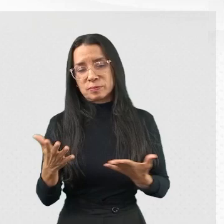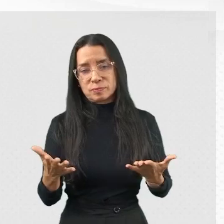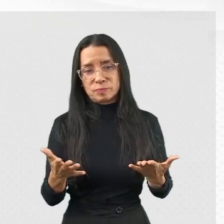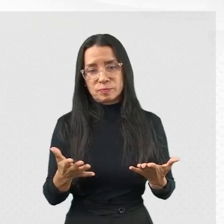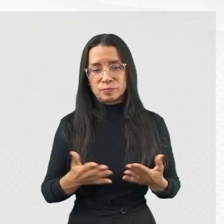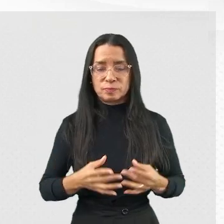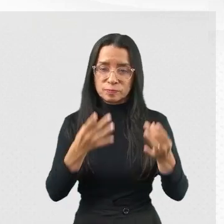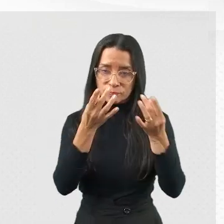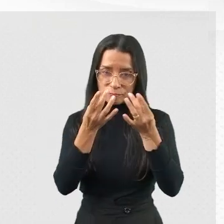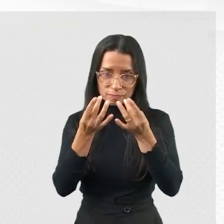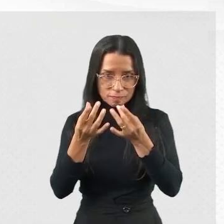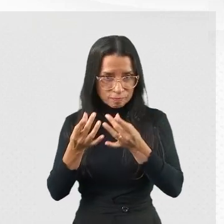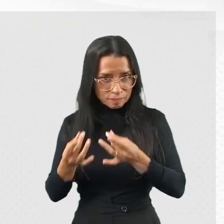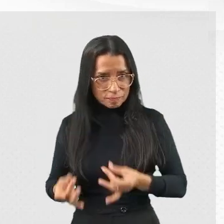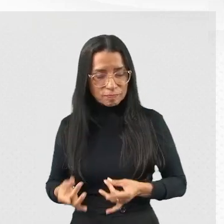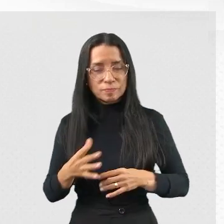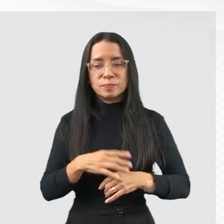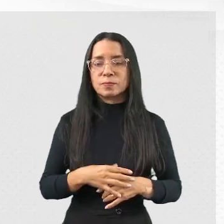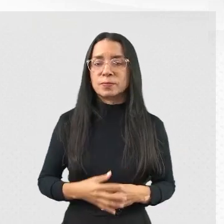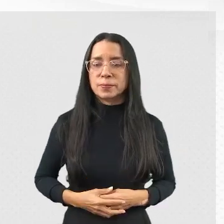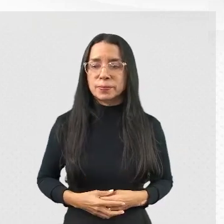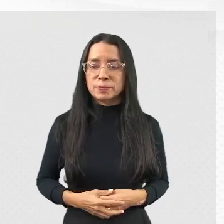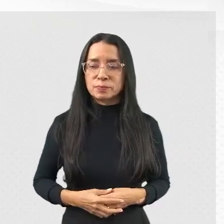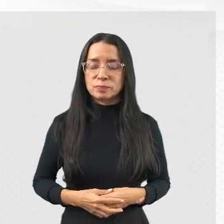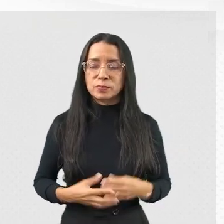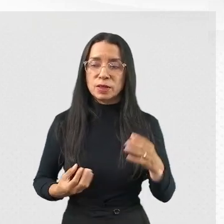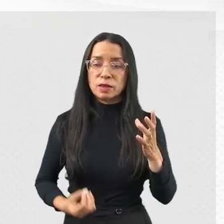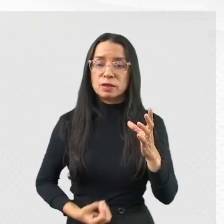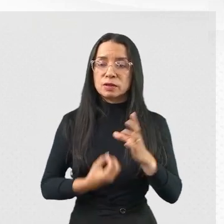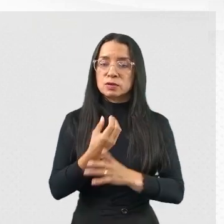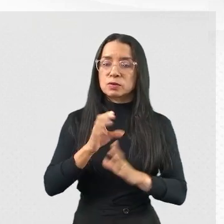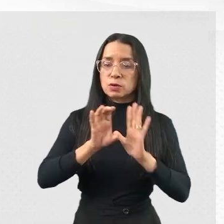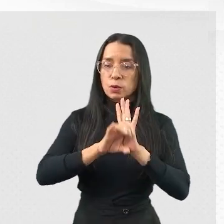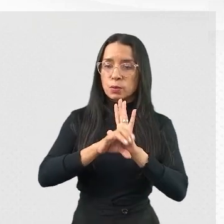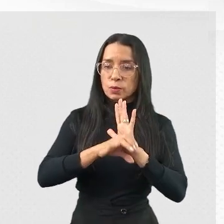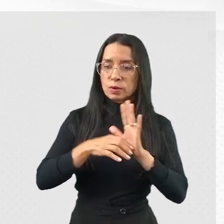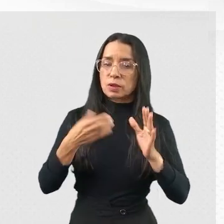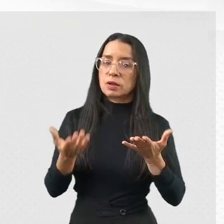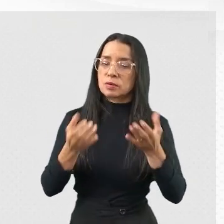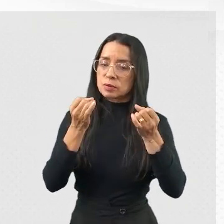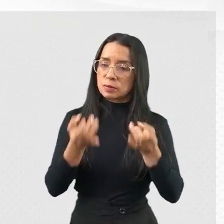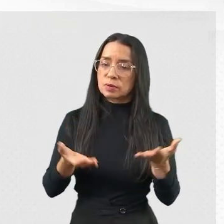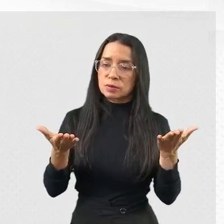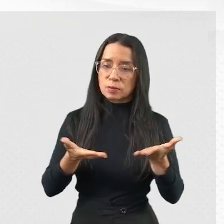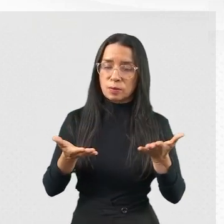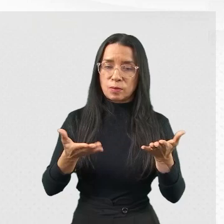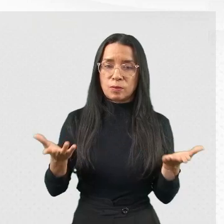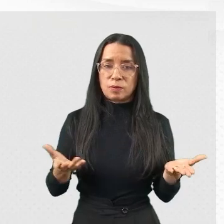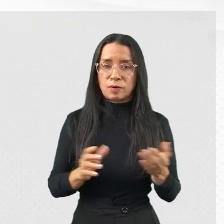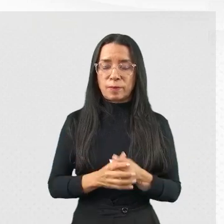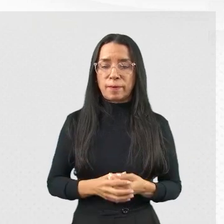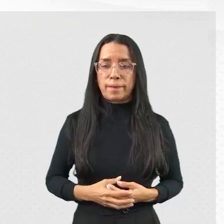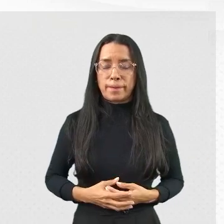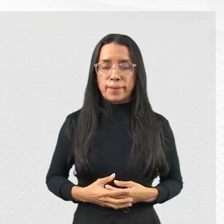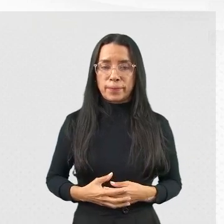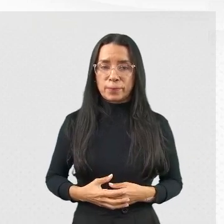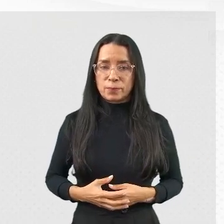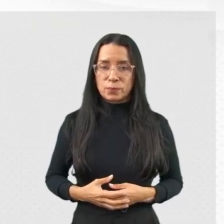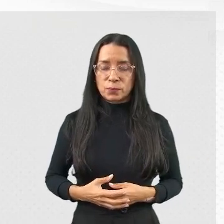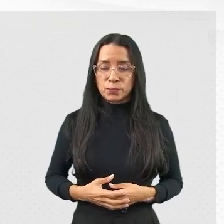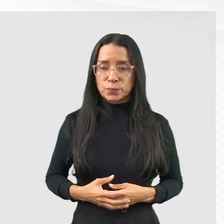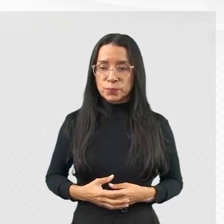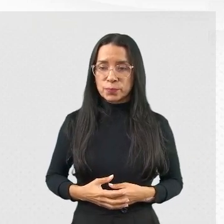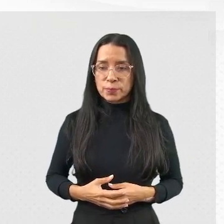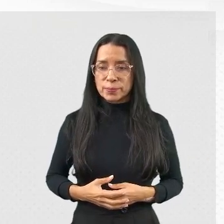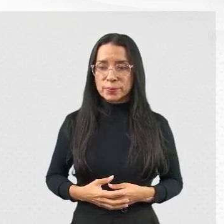devagarzinho. Então, daí surgiu essa definição aqui que eu estou falando para vocês, que é a velocidade, a relação entre velocidade angular e